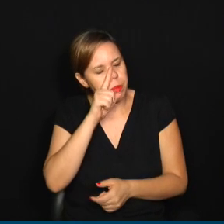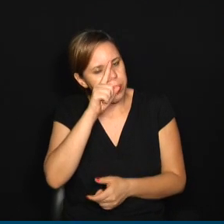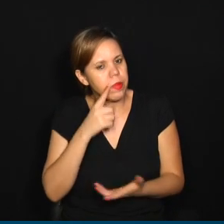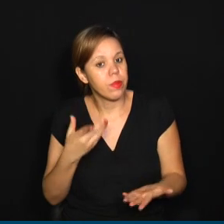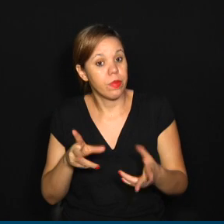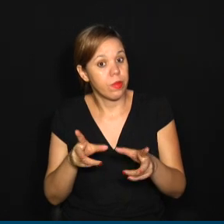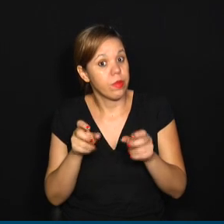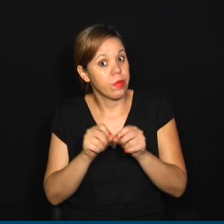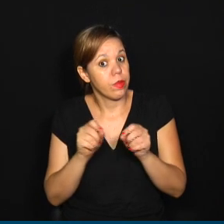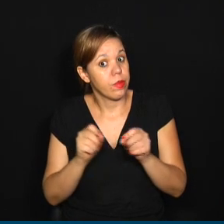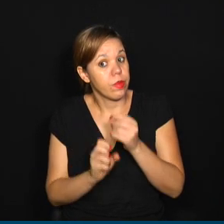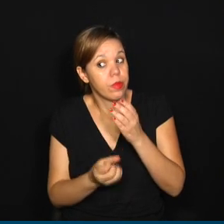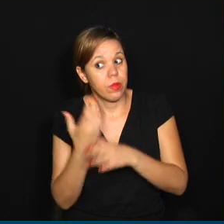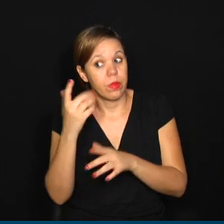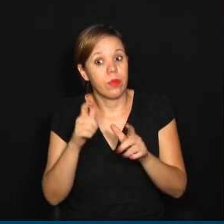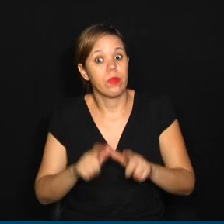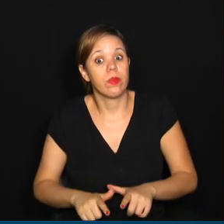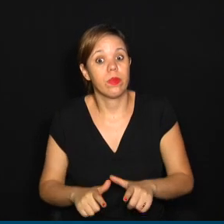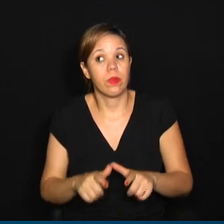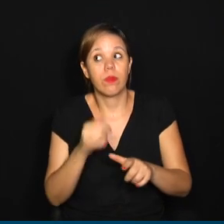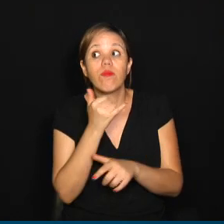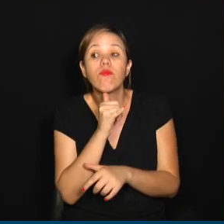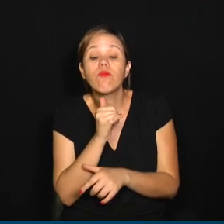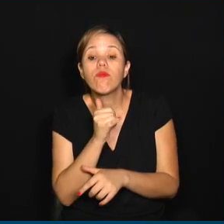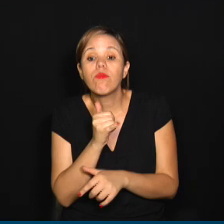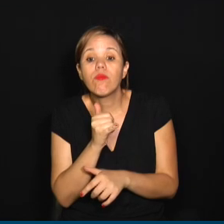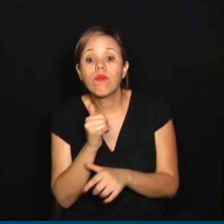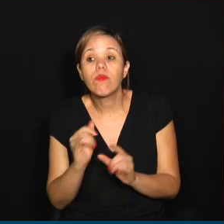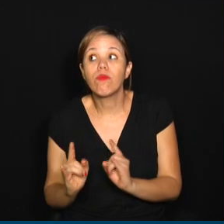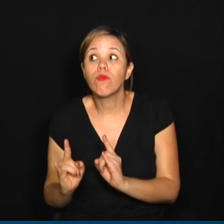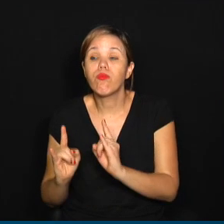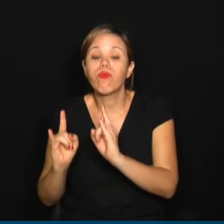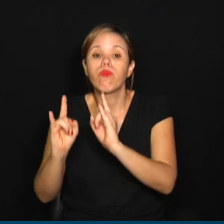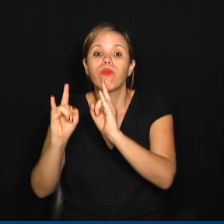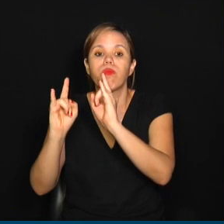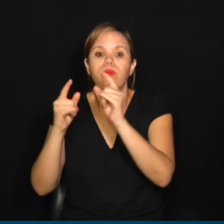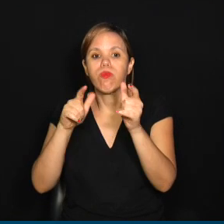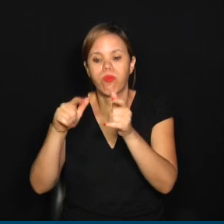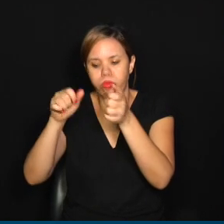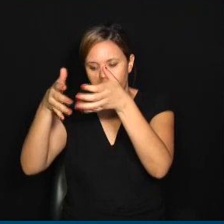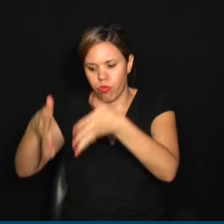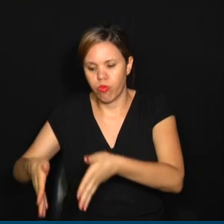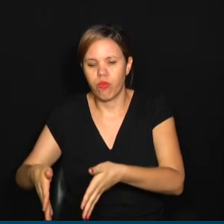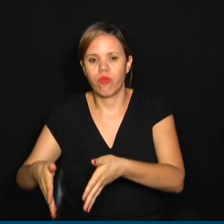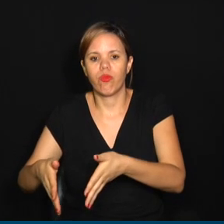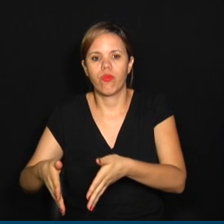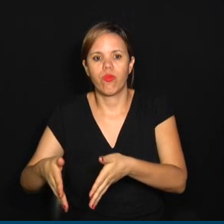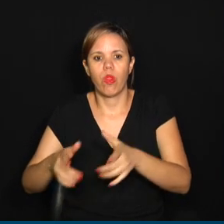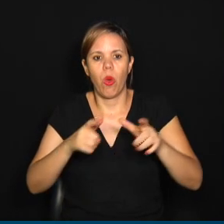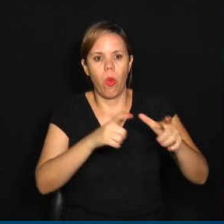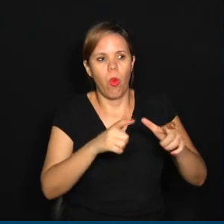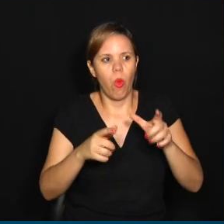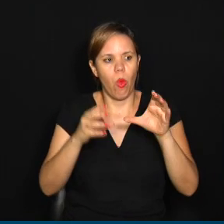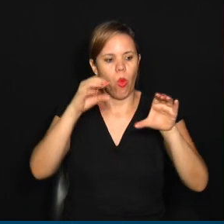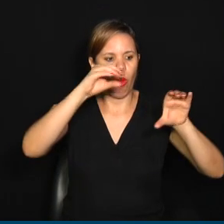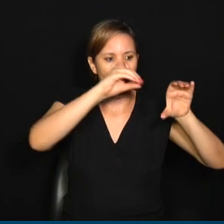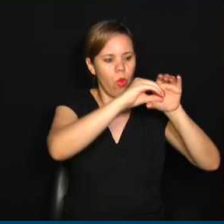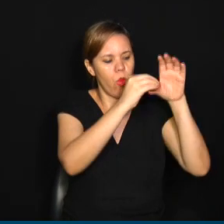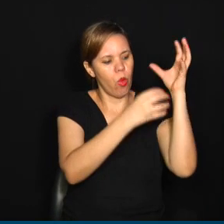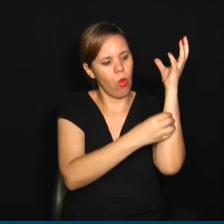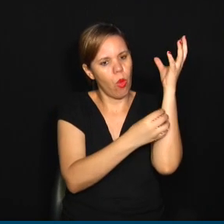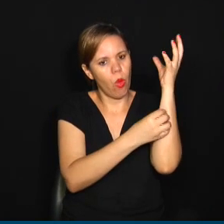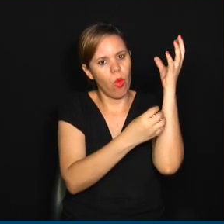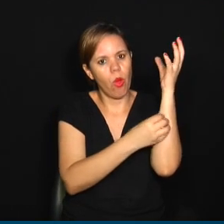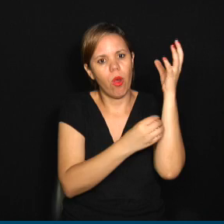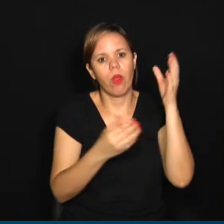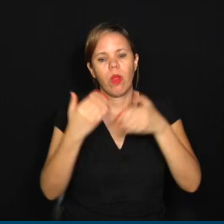prevê ainda que, se elas estiverem em redes elétricas, edificações com risco de desabamento, cavidades de árvores e muros, obriga que